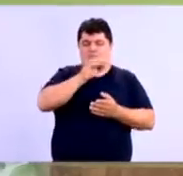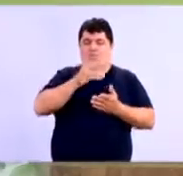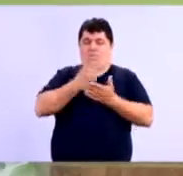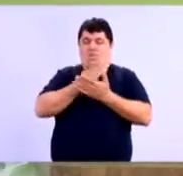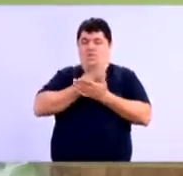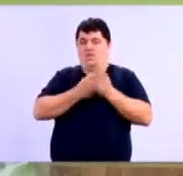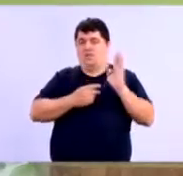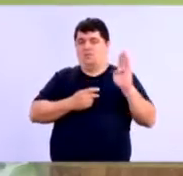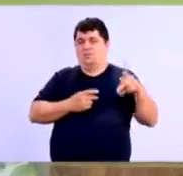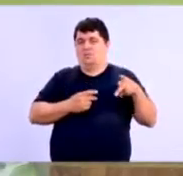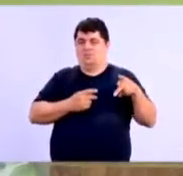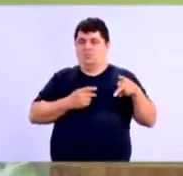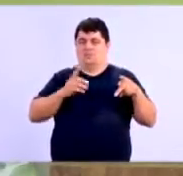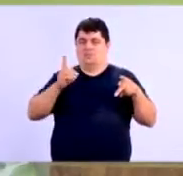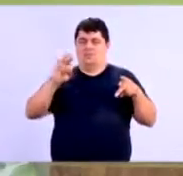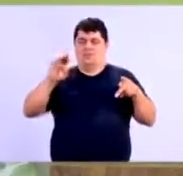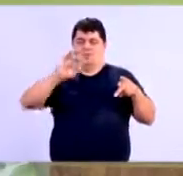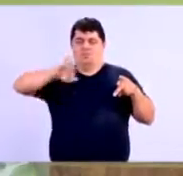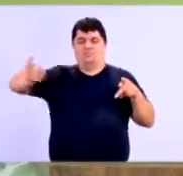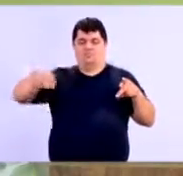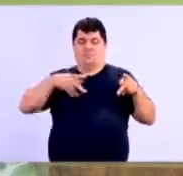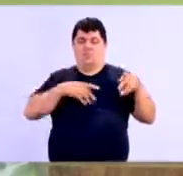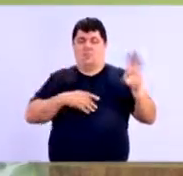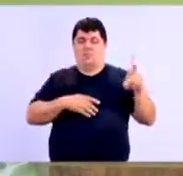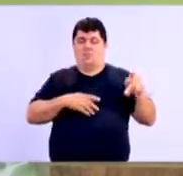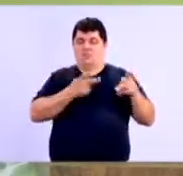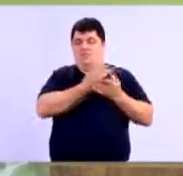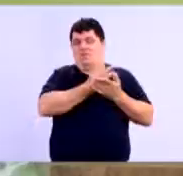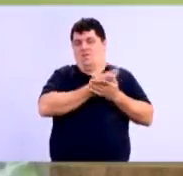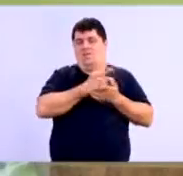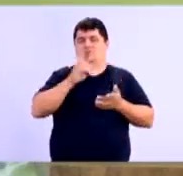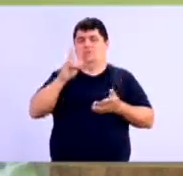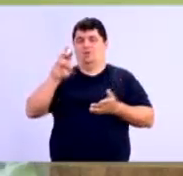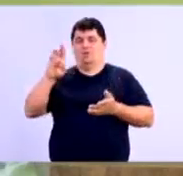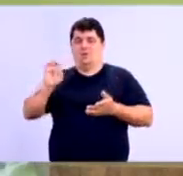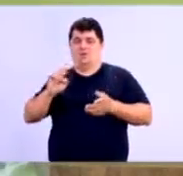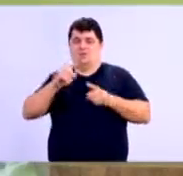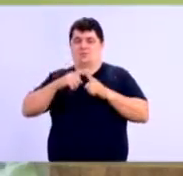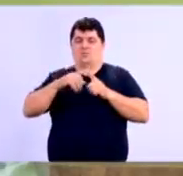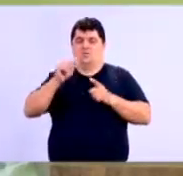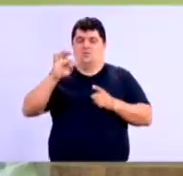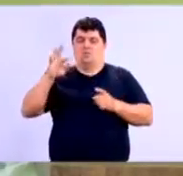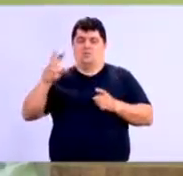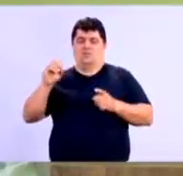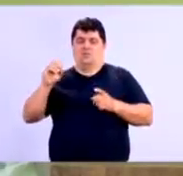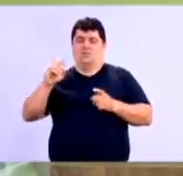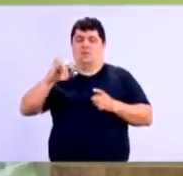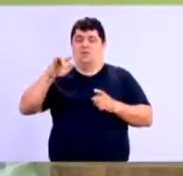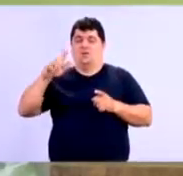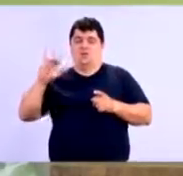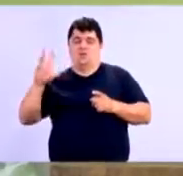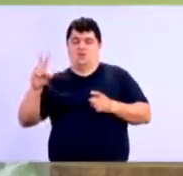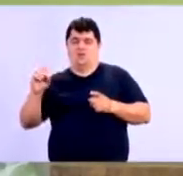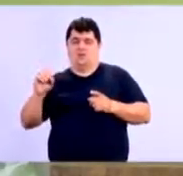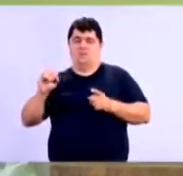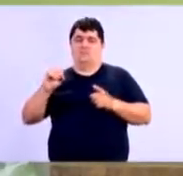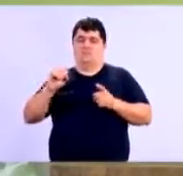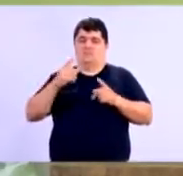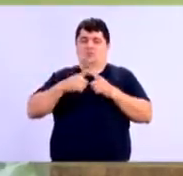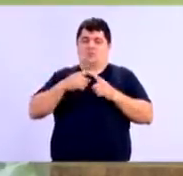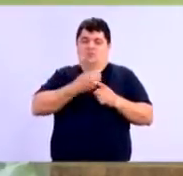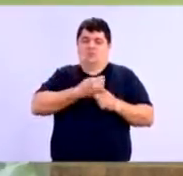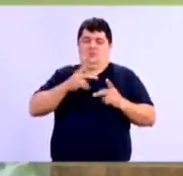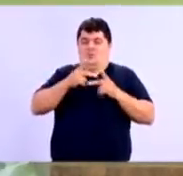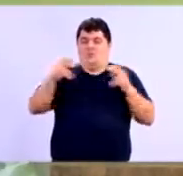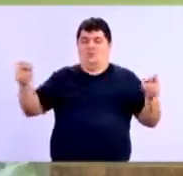do balanço e não da DRE. Né? Então, porque todos que não encontraram o índice correto, encontraram o mesmo